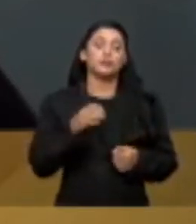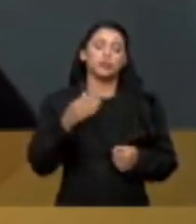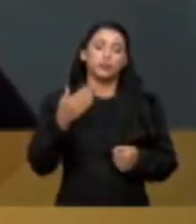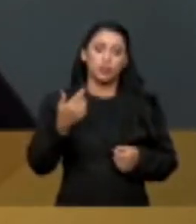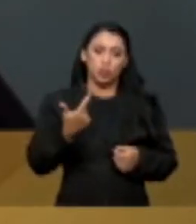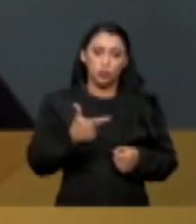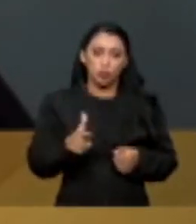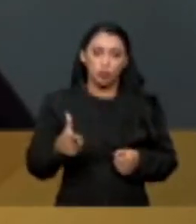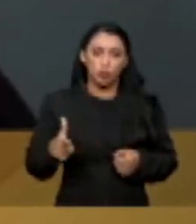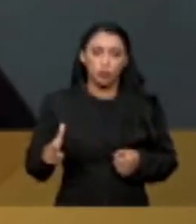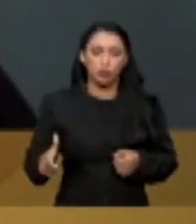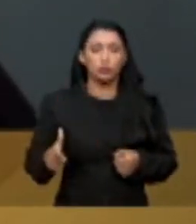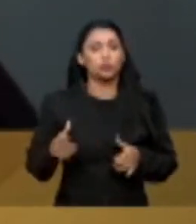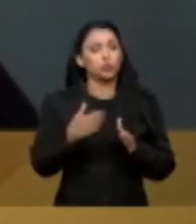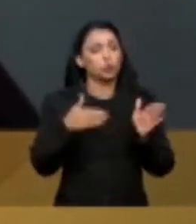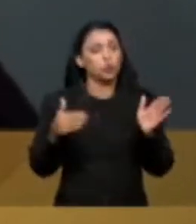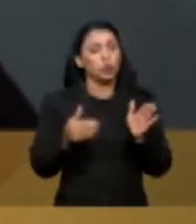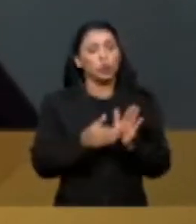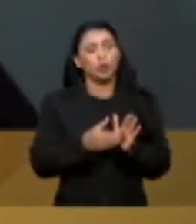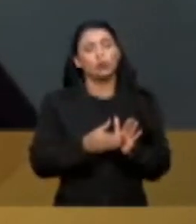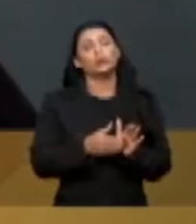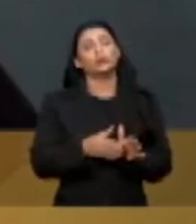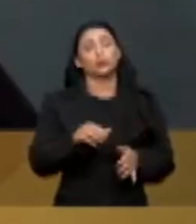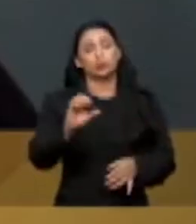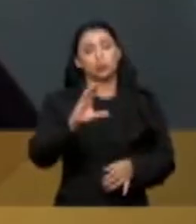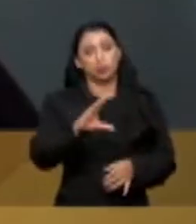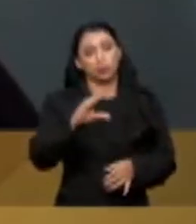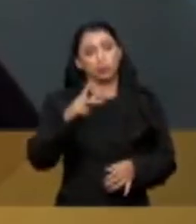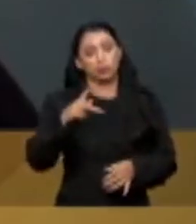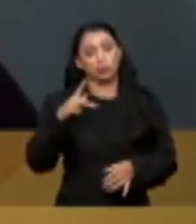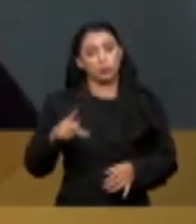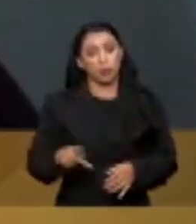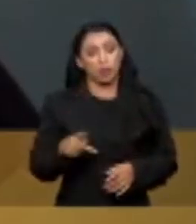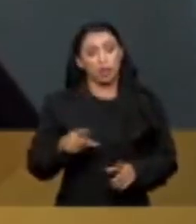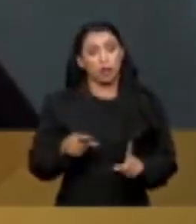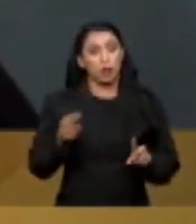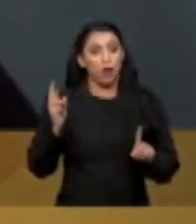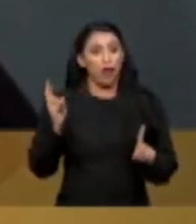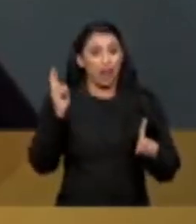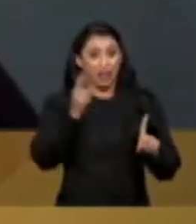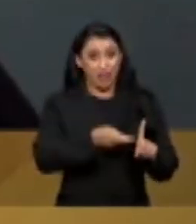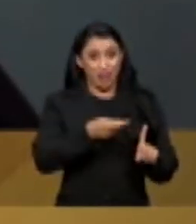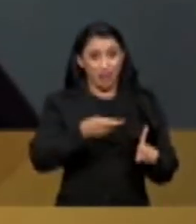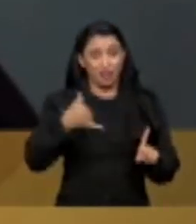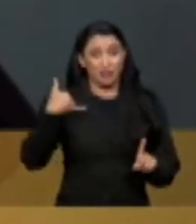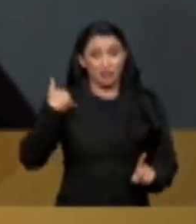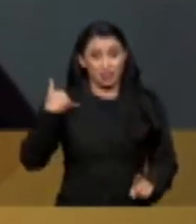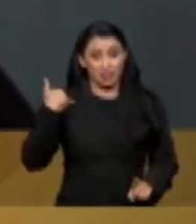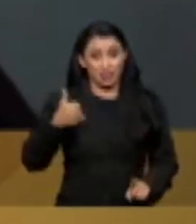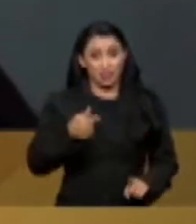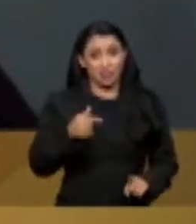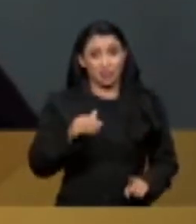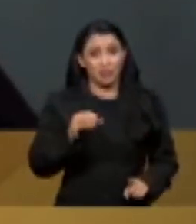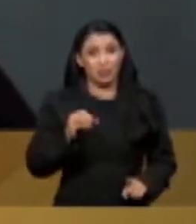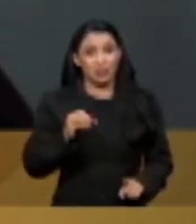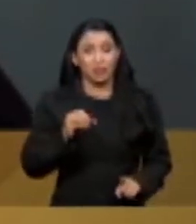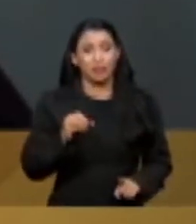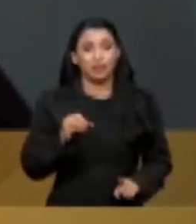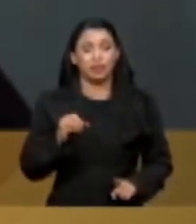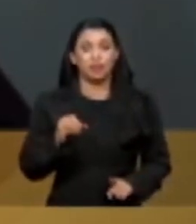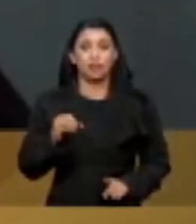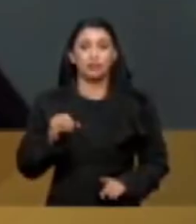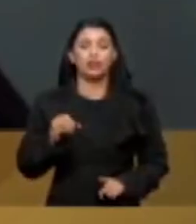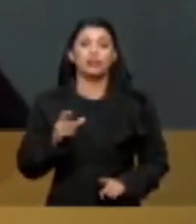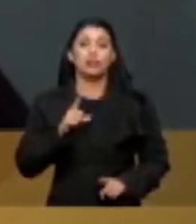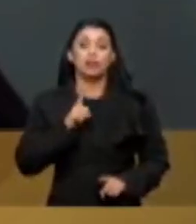4, todos do Código Penal, tendo em vista que a ré maior de 70 anos na data da sentença, reduzindo-se dessa forma o prazo que